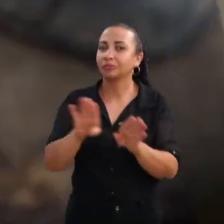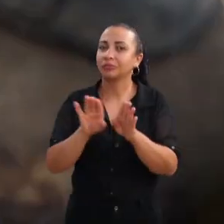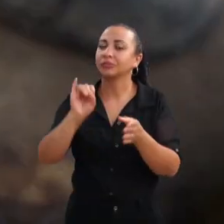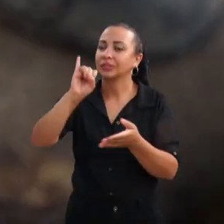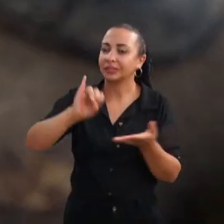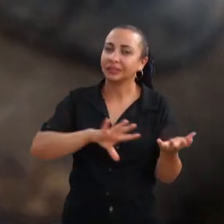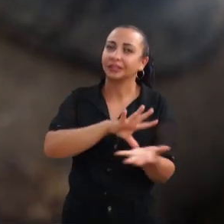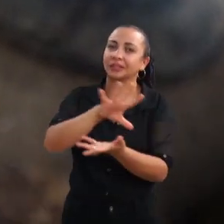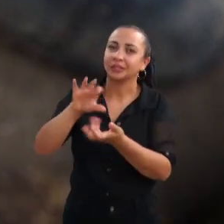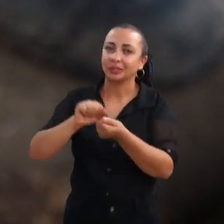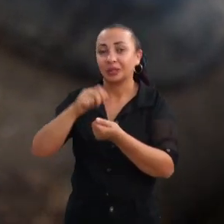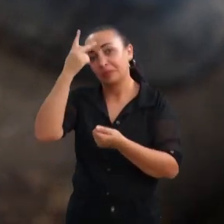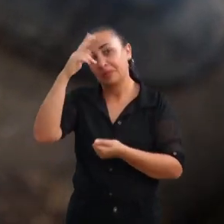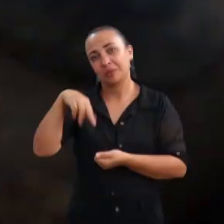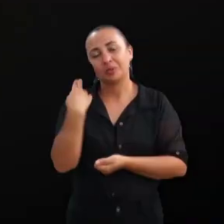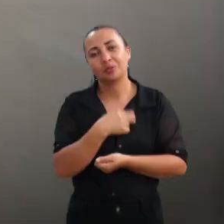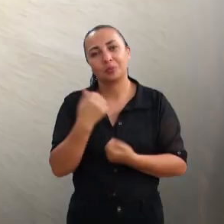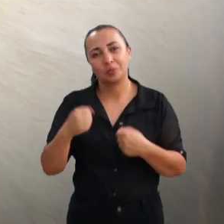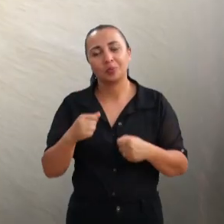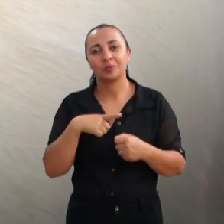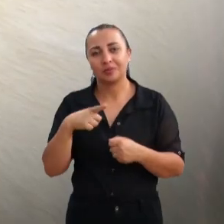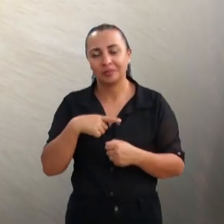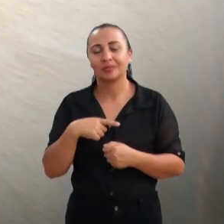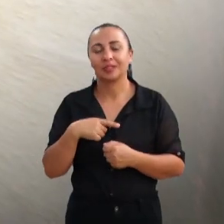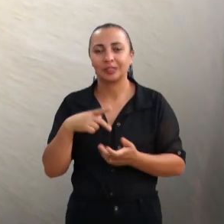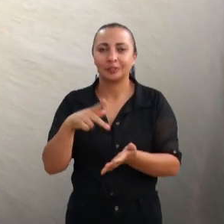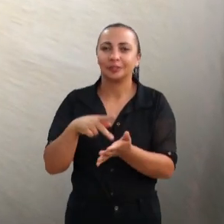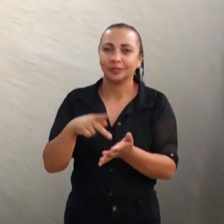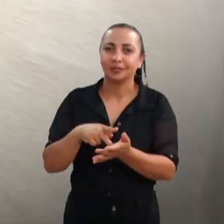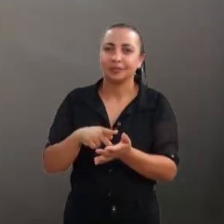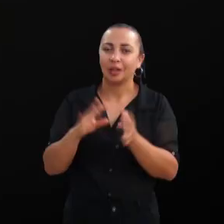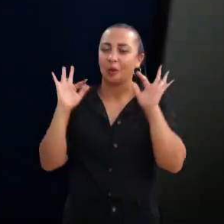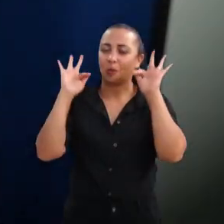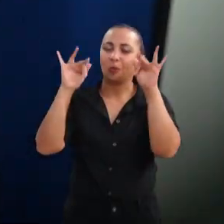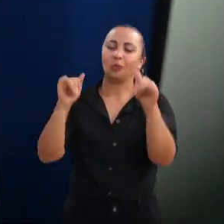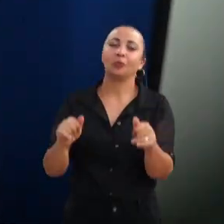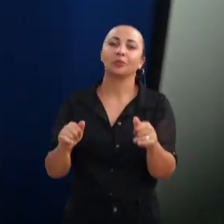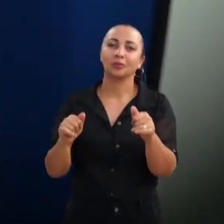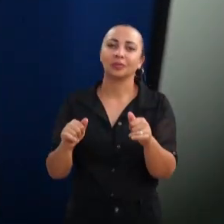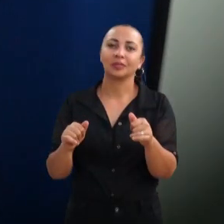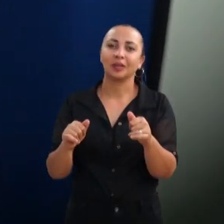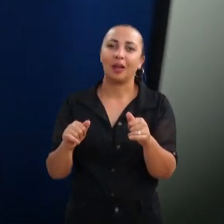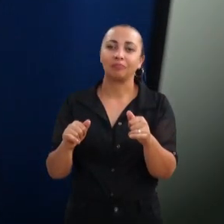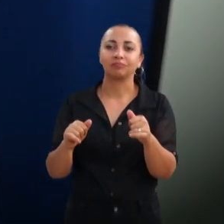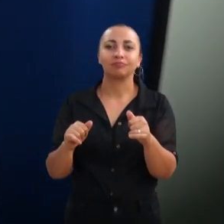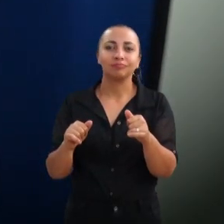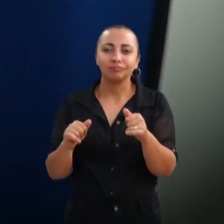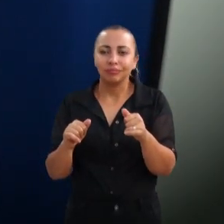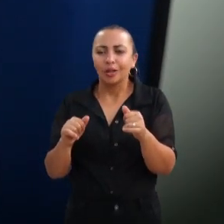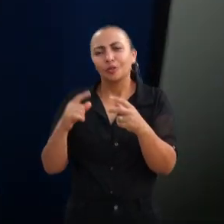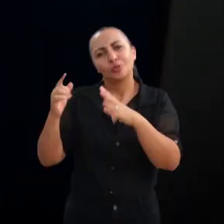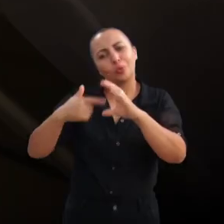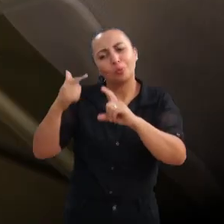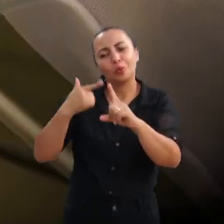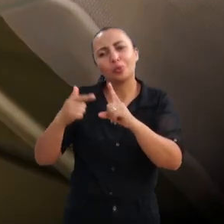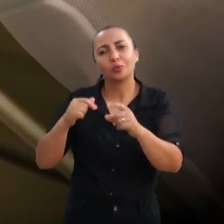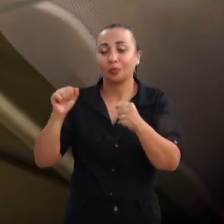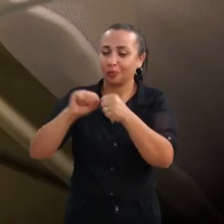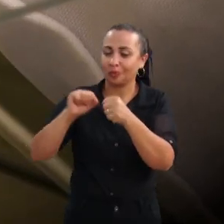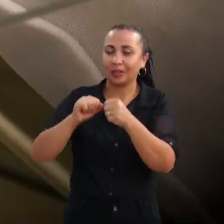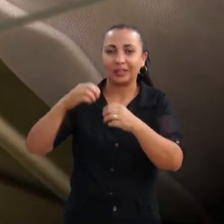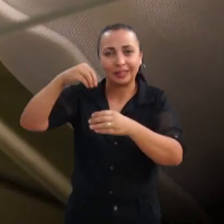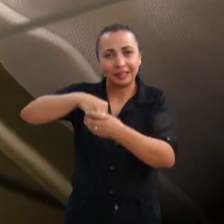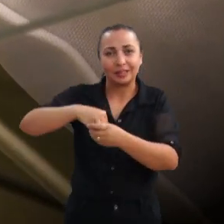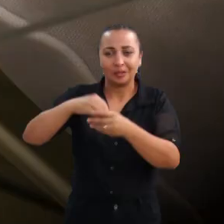e internacional para que a gente possa realmente ter o final da cadeia de um produto produzido